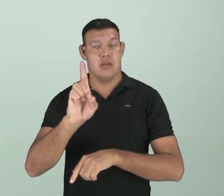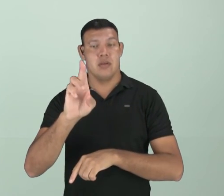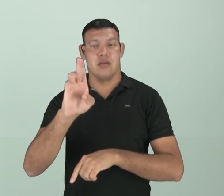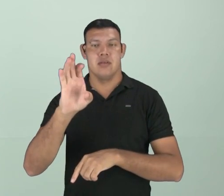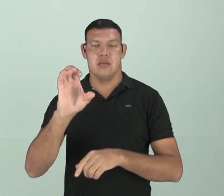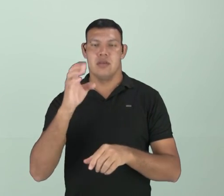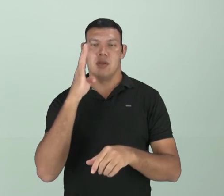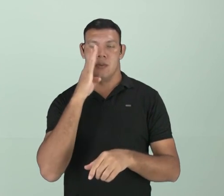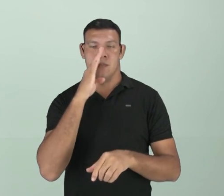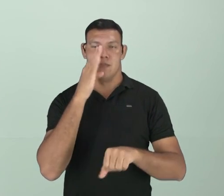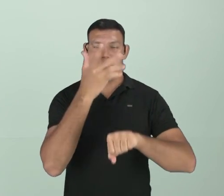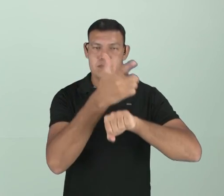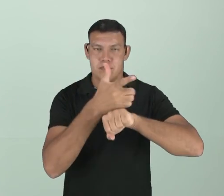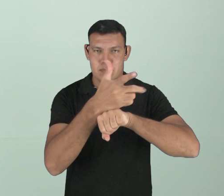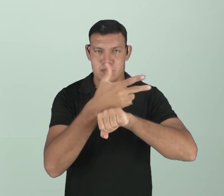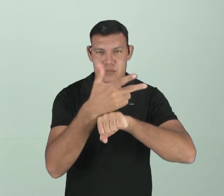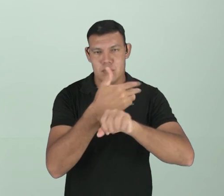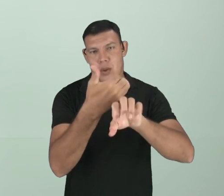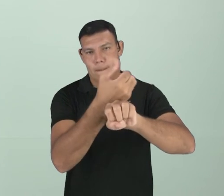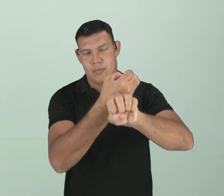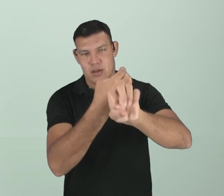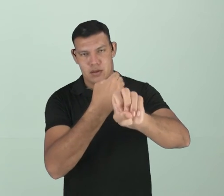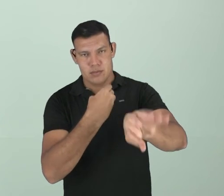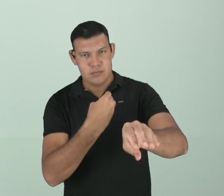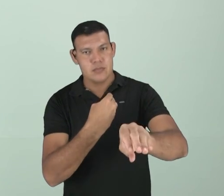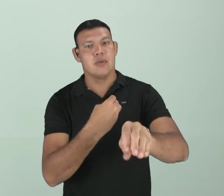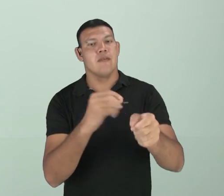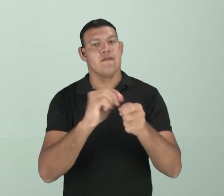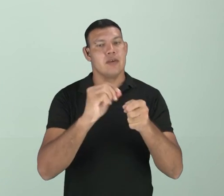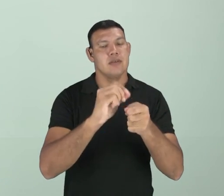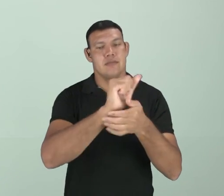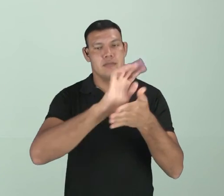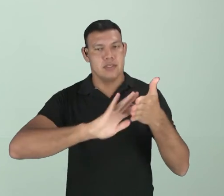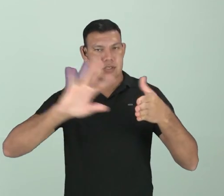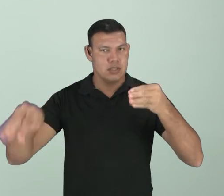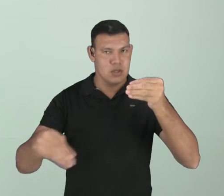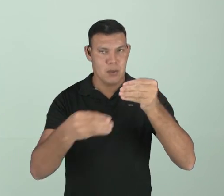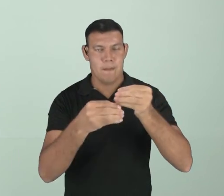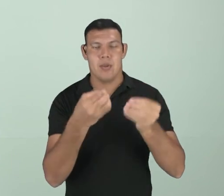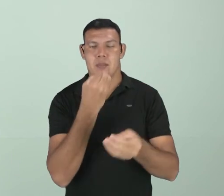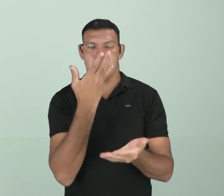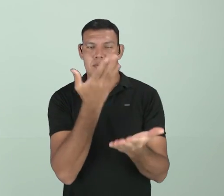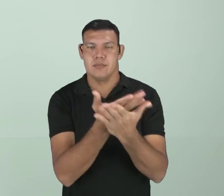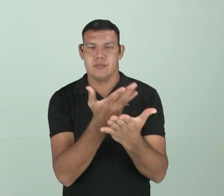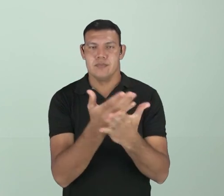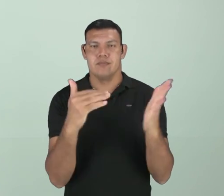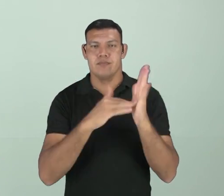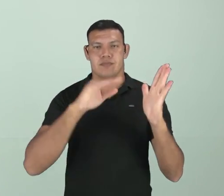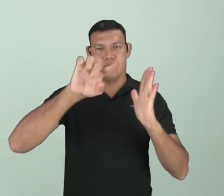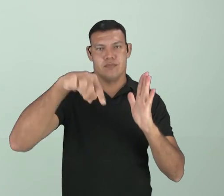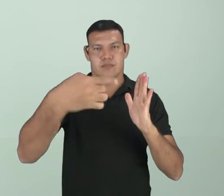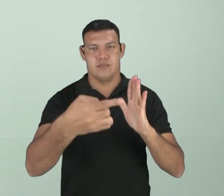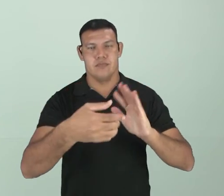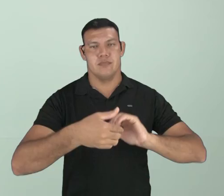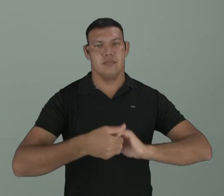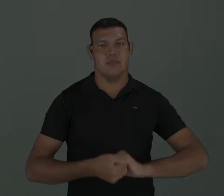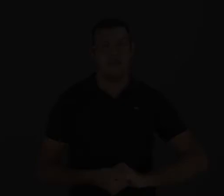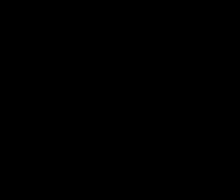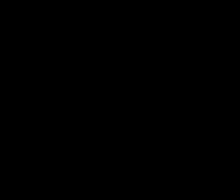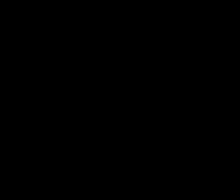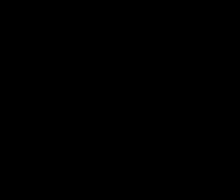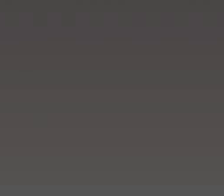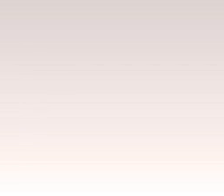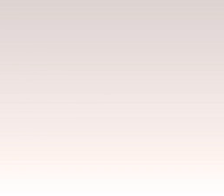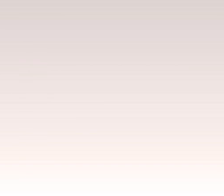plataforma Eduque, reveja essa aula, faça as atividades complementares. Uma boa aula e até a próxima!